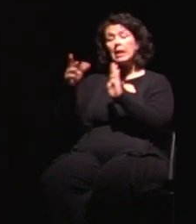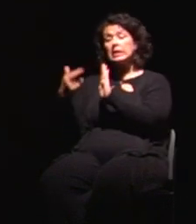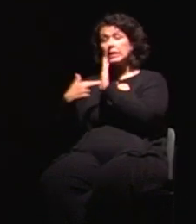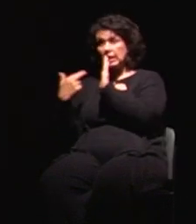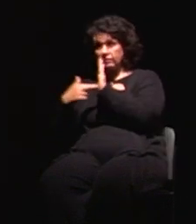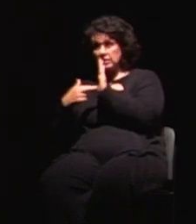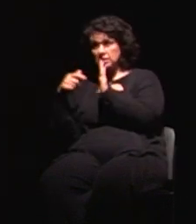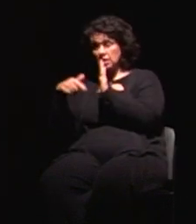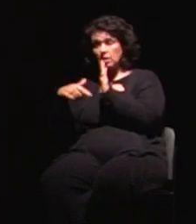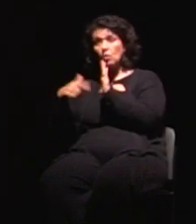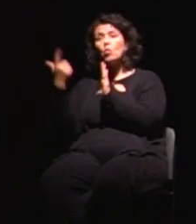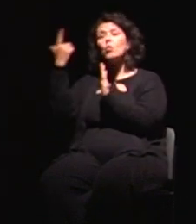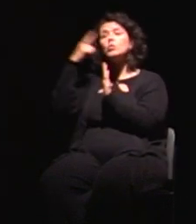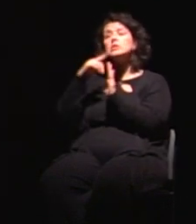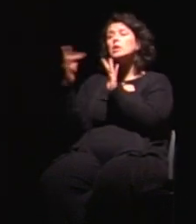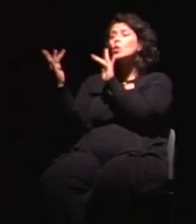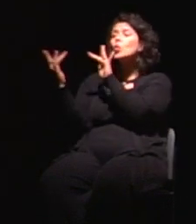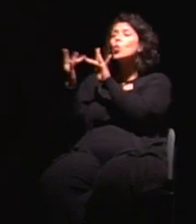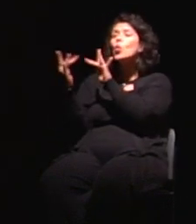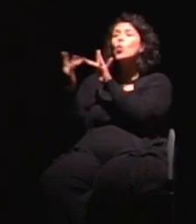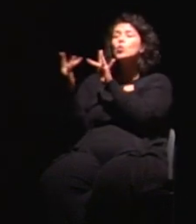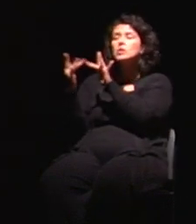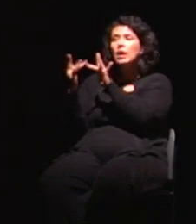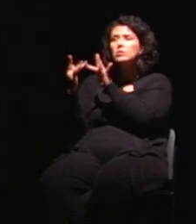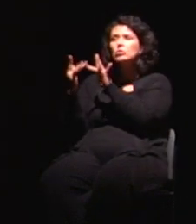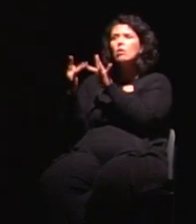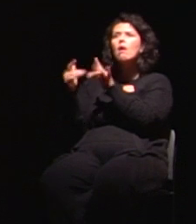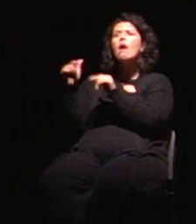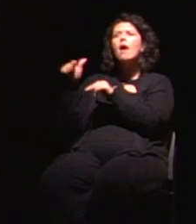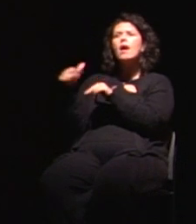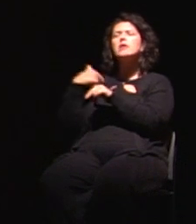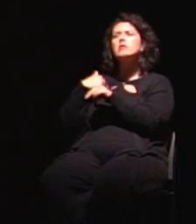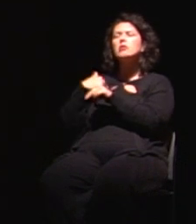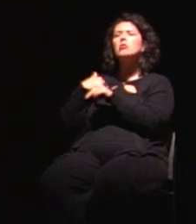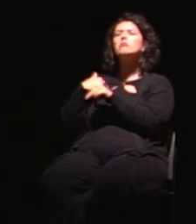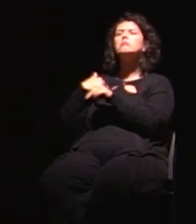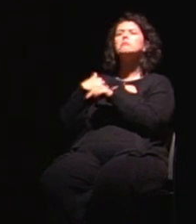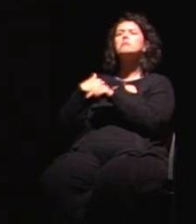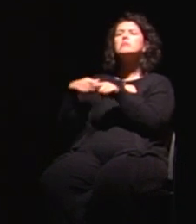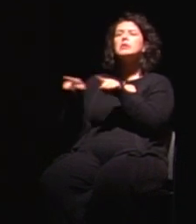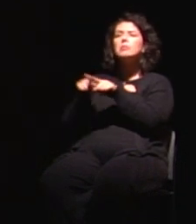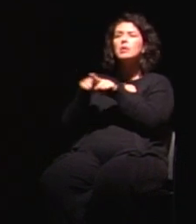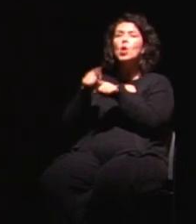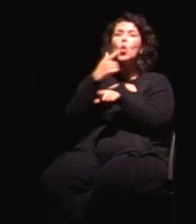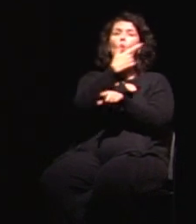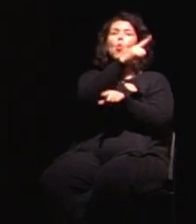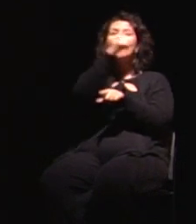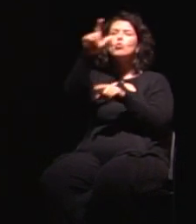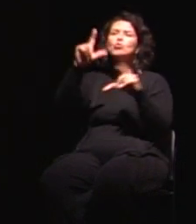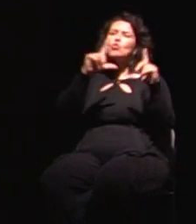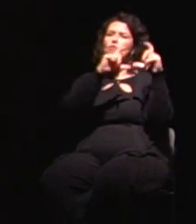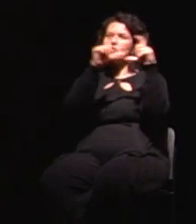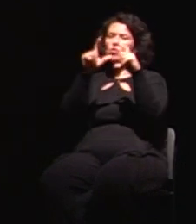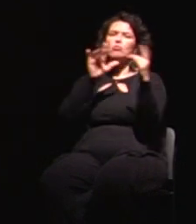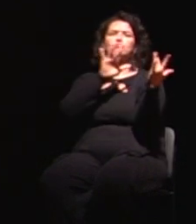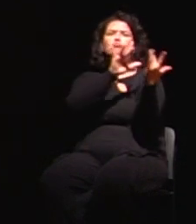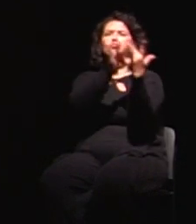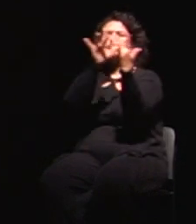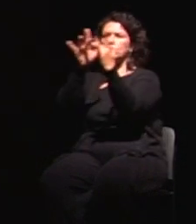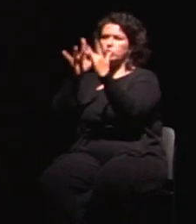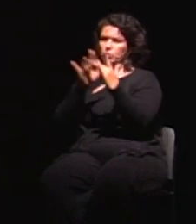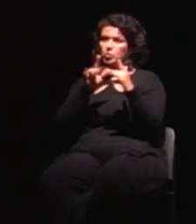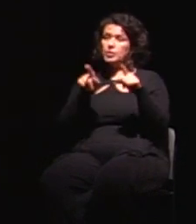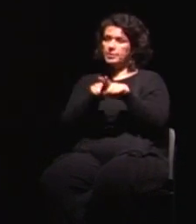estabeleci contatos e fiquei afeta a fotógrafos em São Paulo. Pena que não está